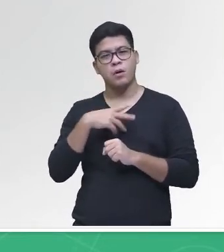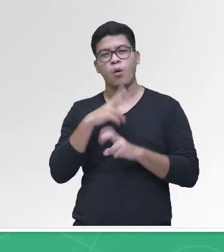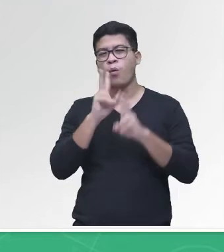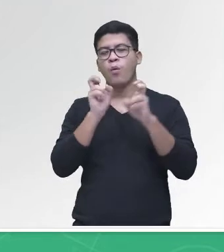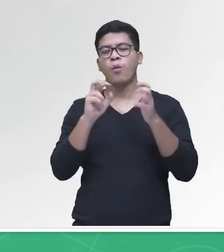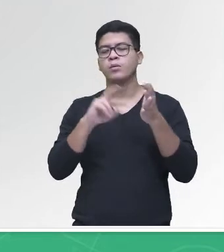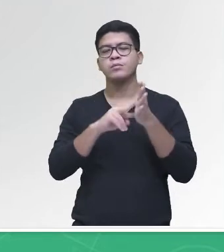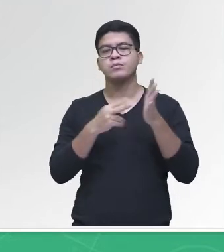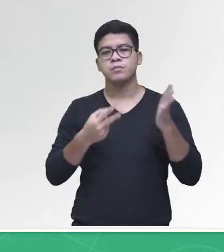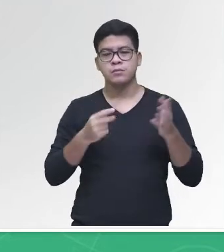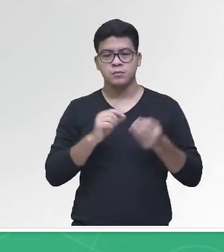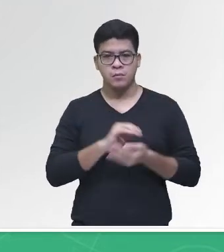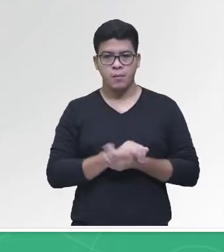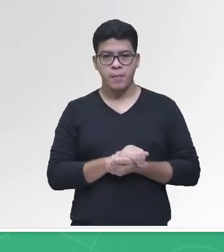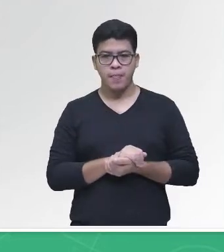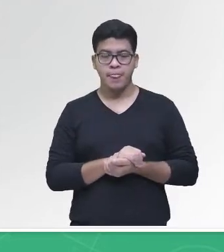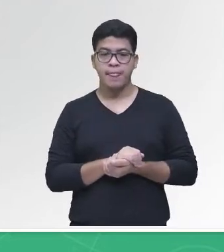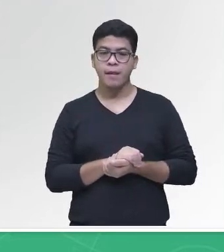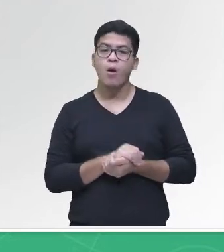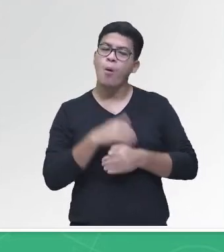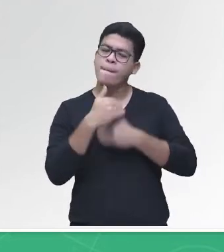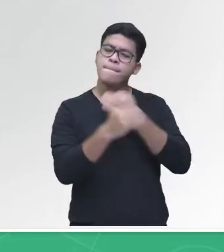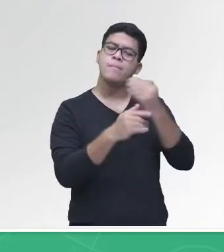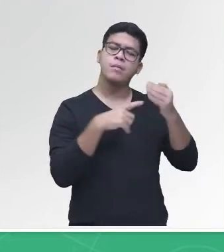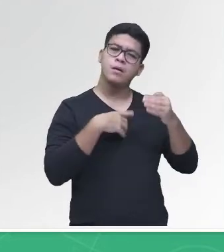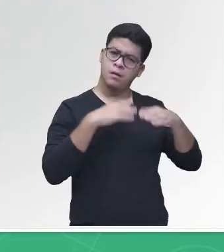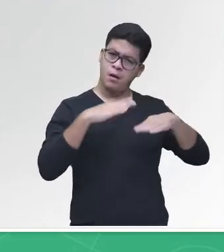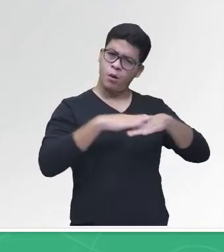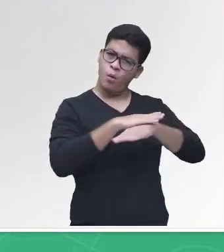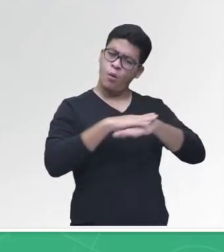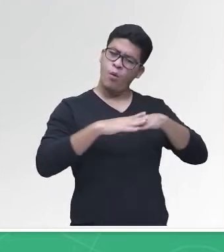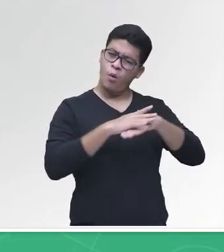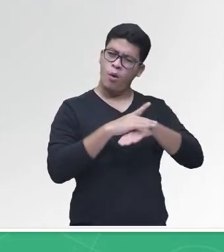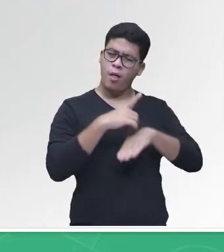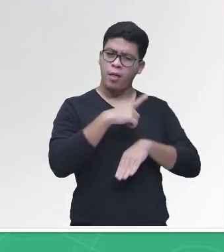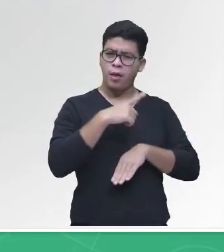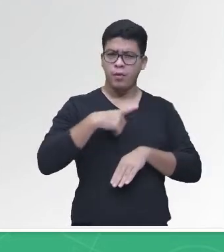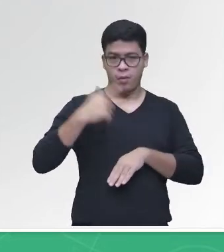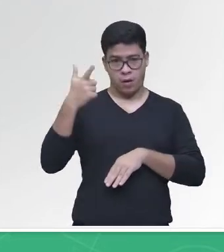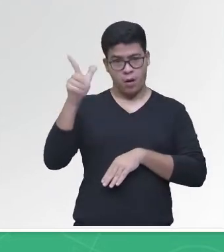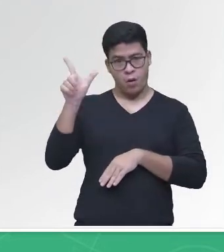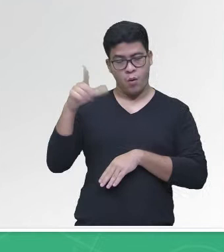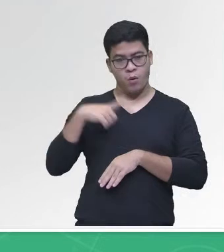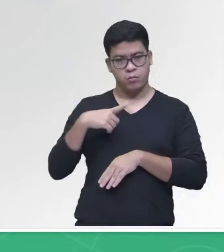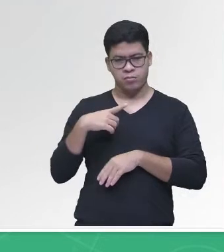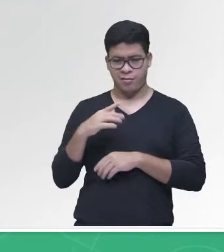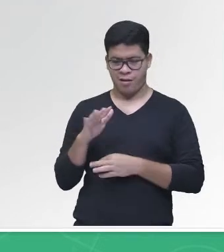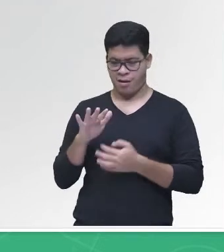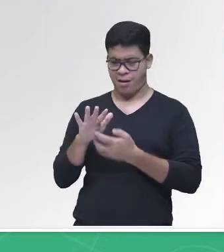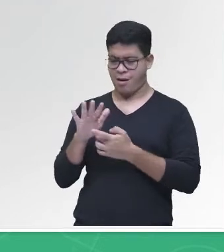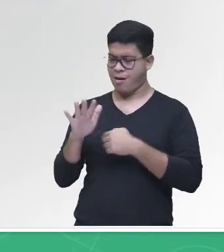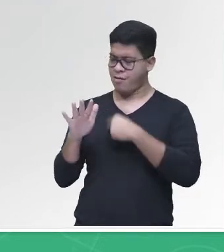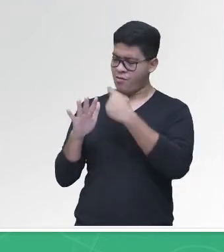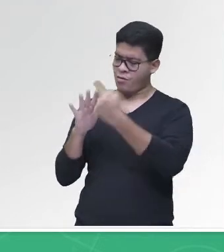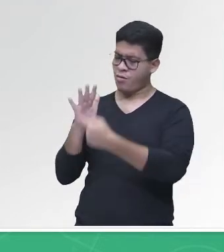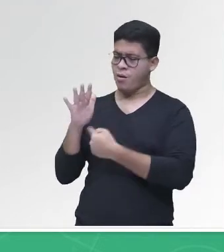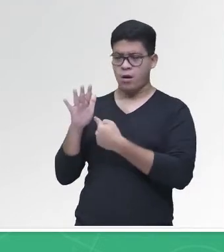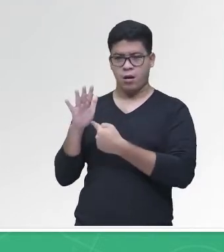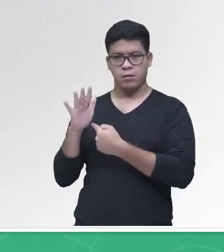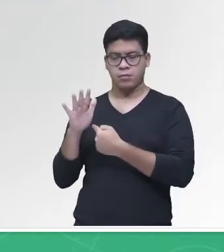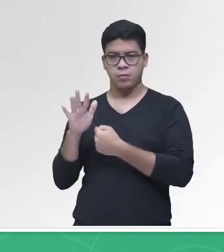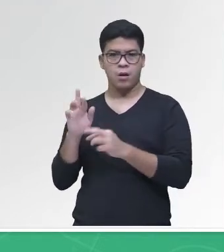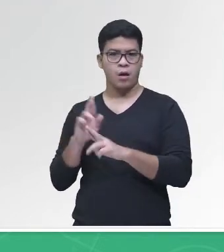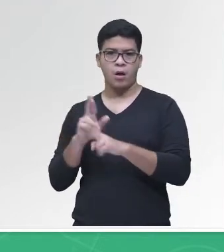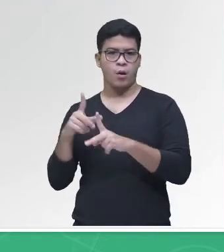que o processo de eletrização é o atrito. Será que eu tenho processo de eletrização com a minha mão? Não, porque eu tenho que